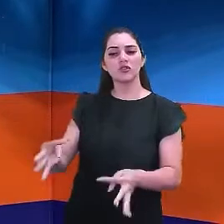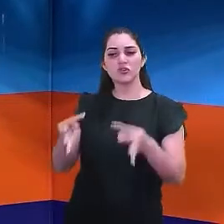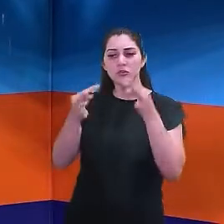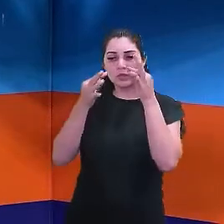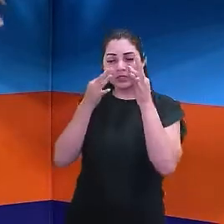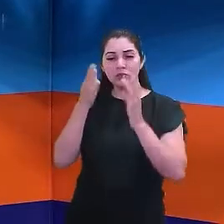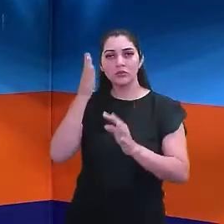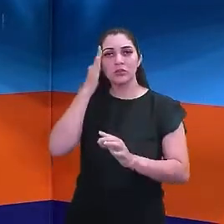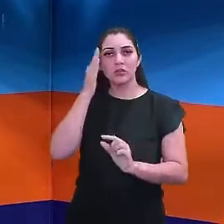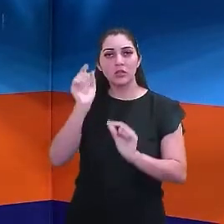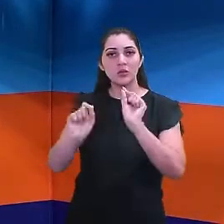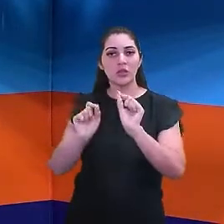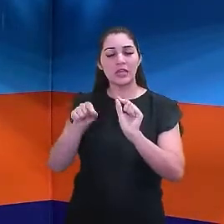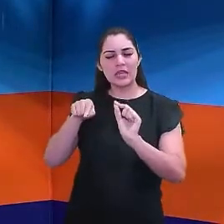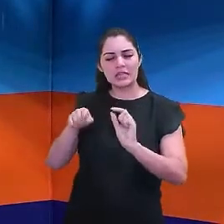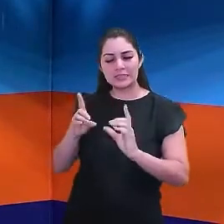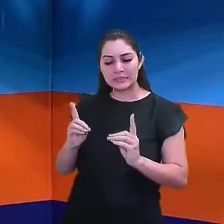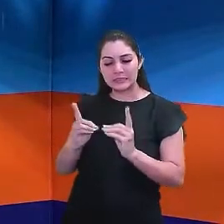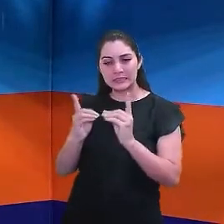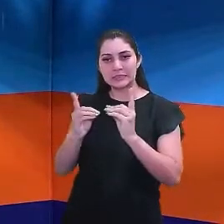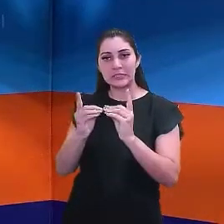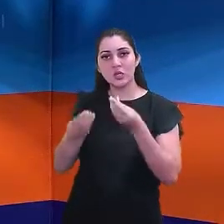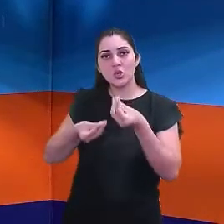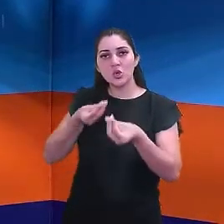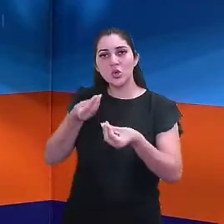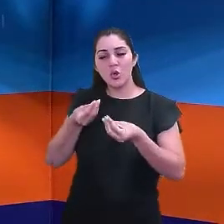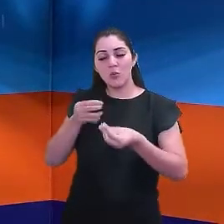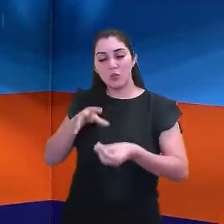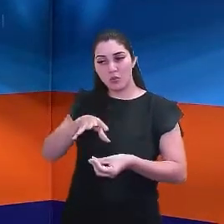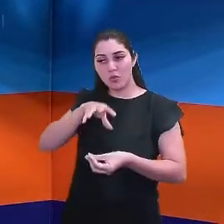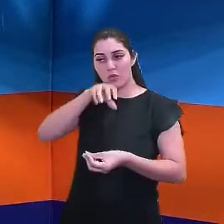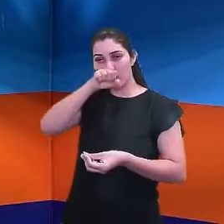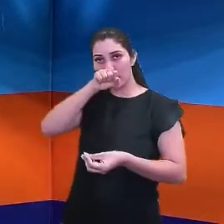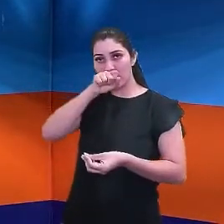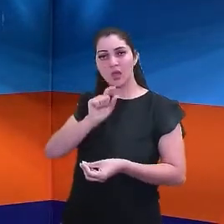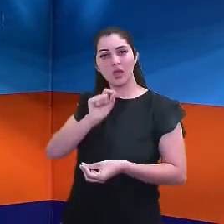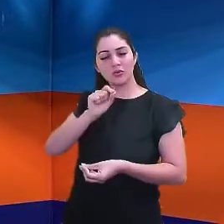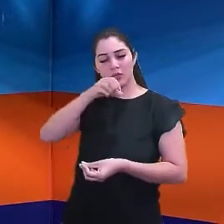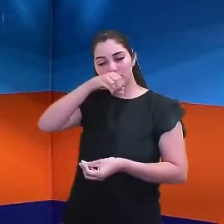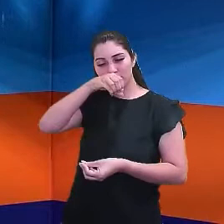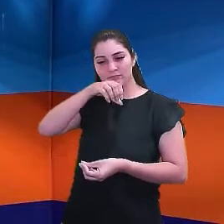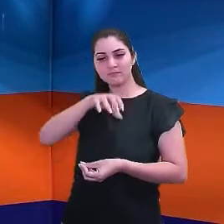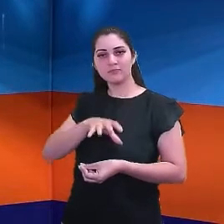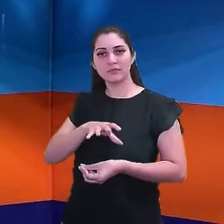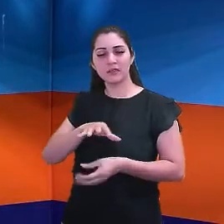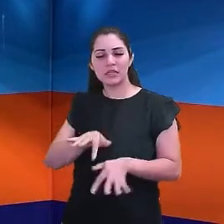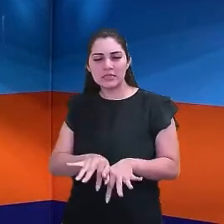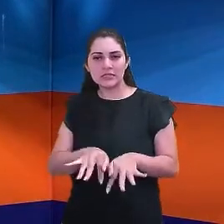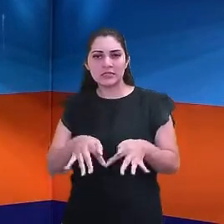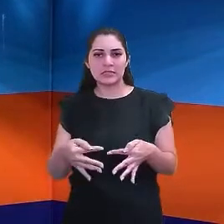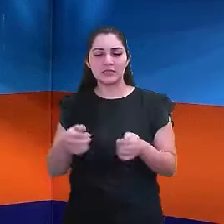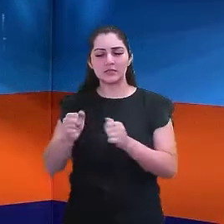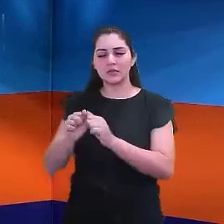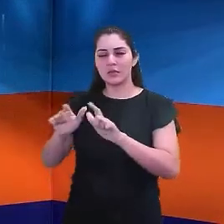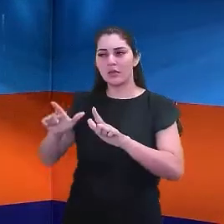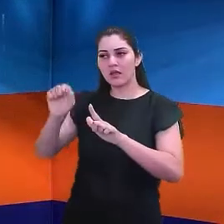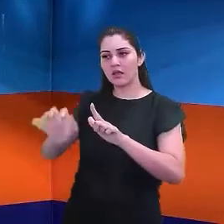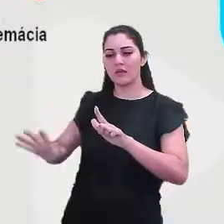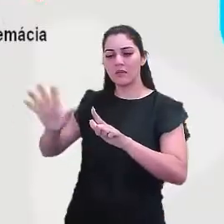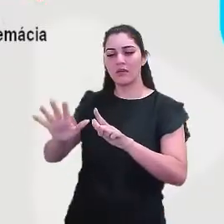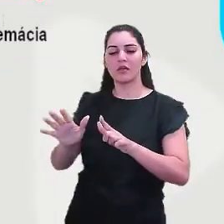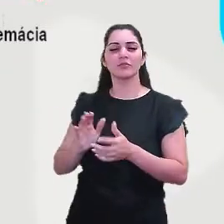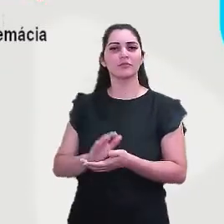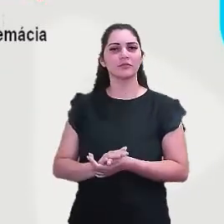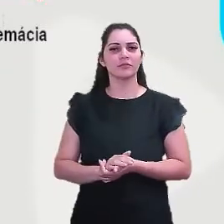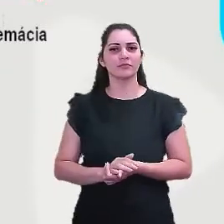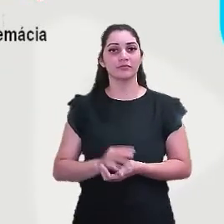vocês entenderem toda essa dinâmica do que está entrando e do que está saindo. Então, de uma forma muito simples, abre essa imagem aí, por favor, produção,